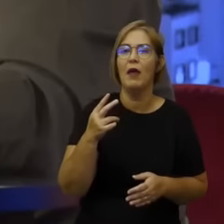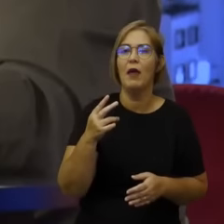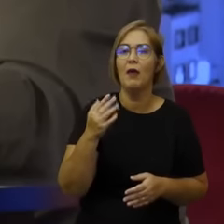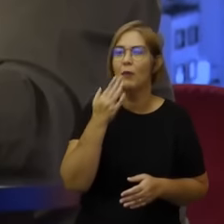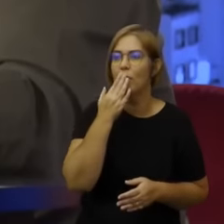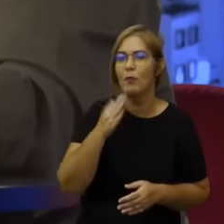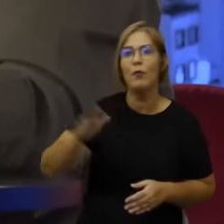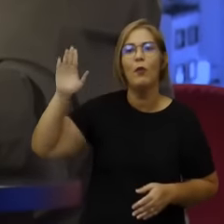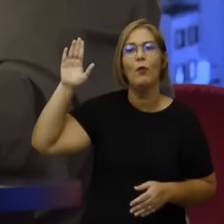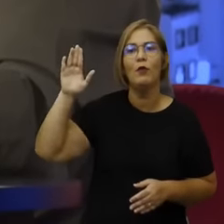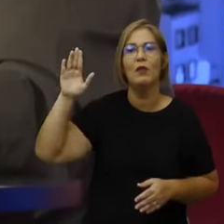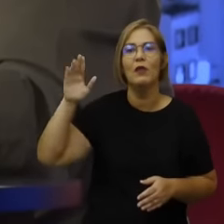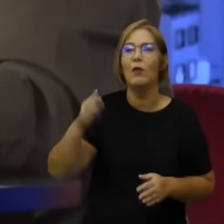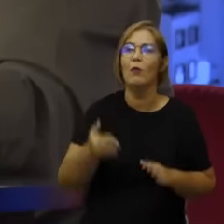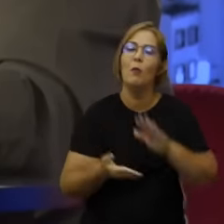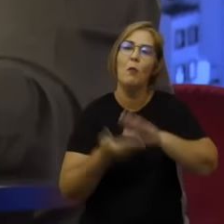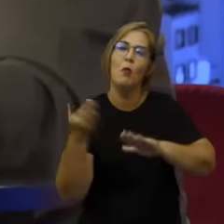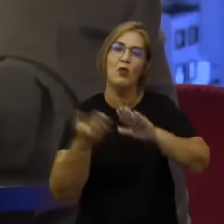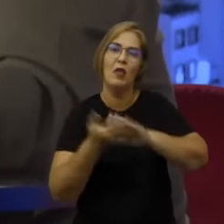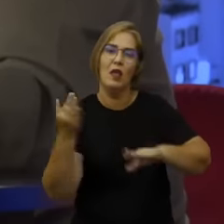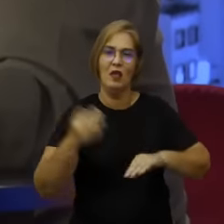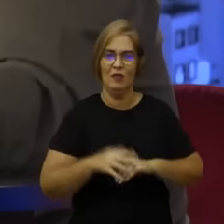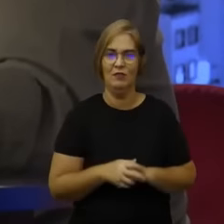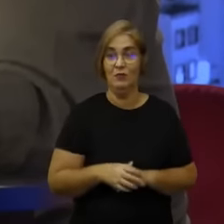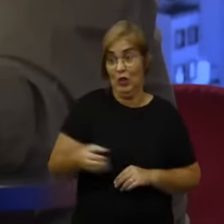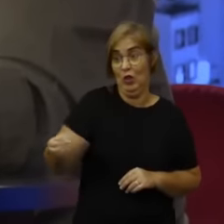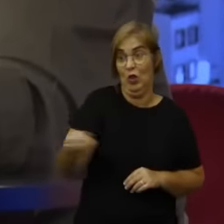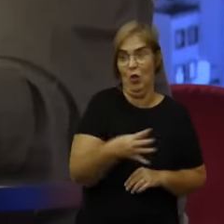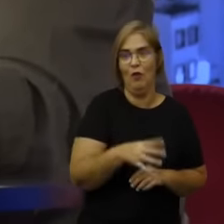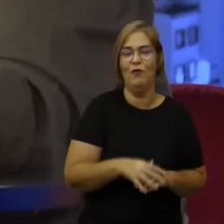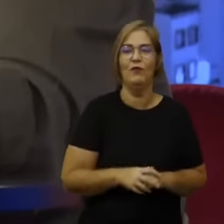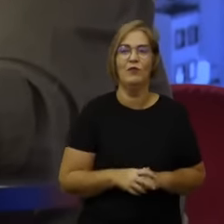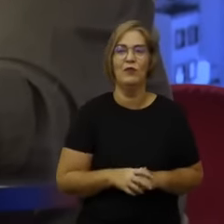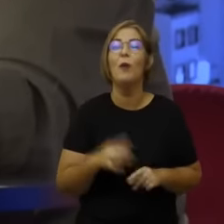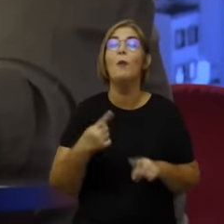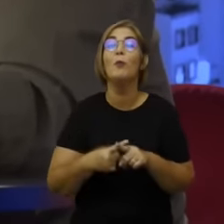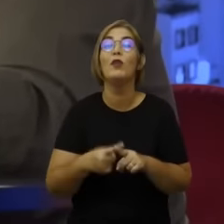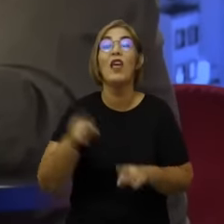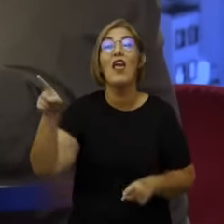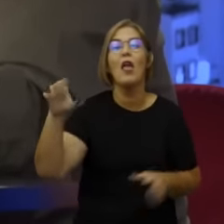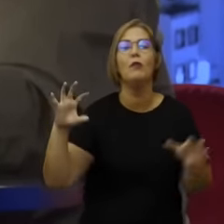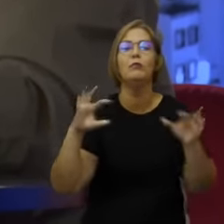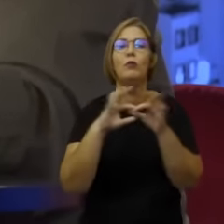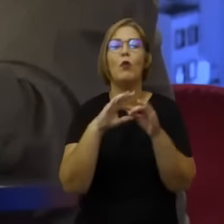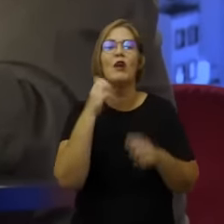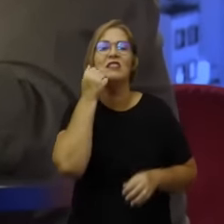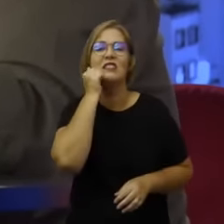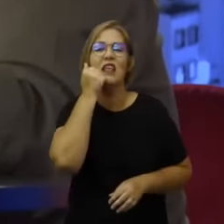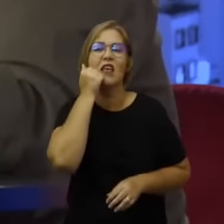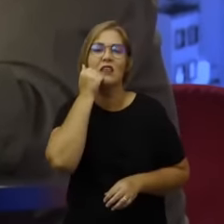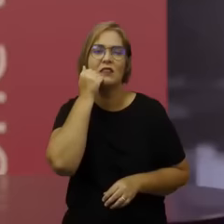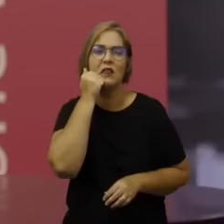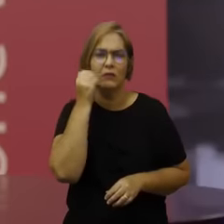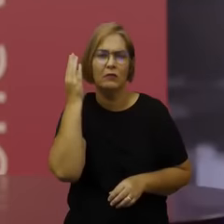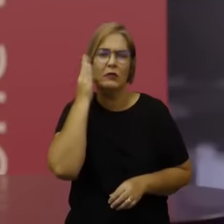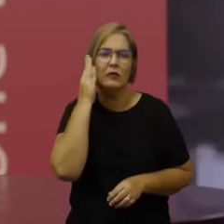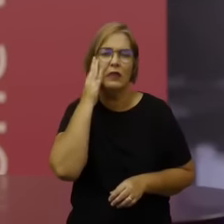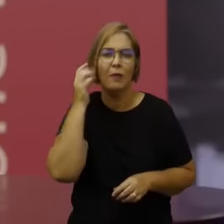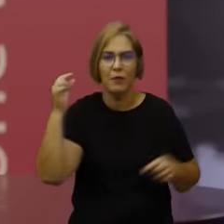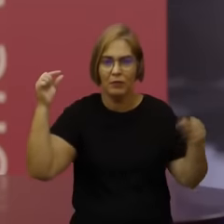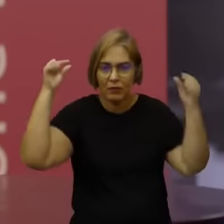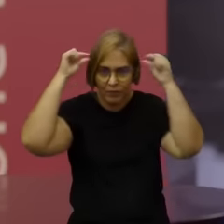o Prometeu moderno, ele também deseja a imortalidade. Por que recurso? Pela ciência, né? Bem, mas o existencialismo cristão